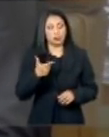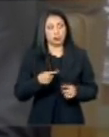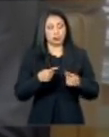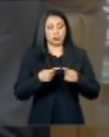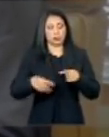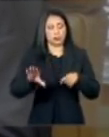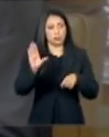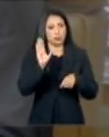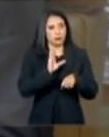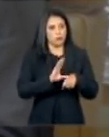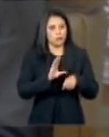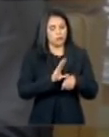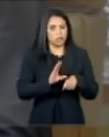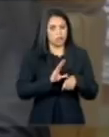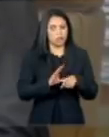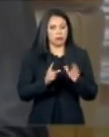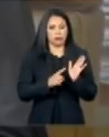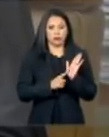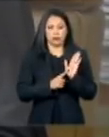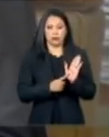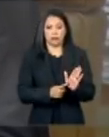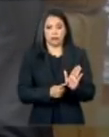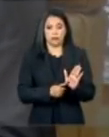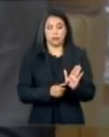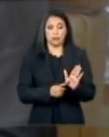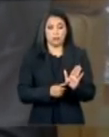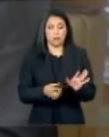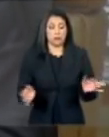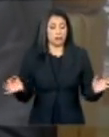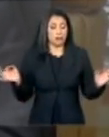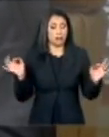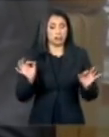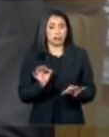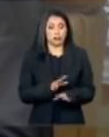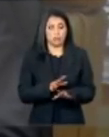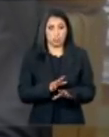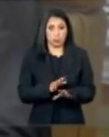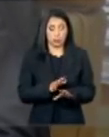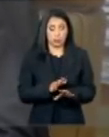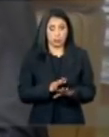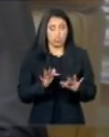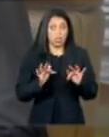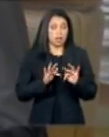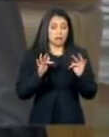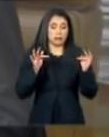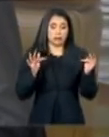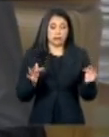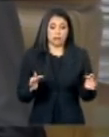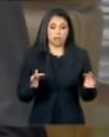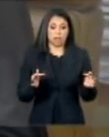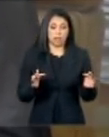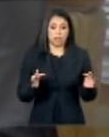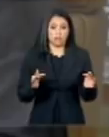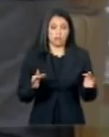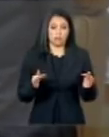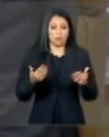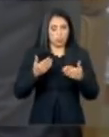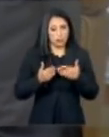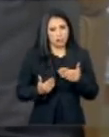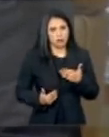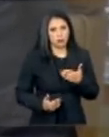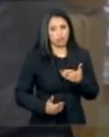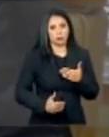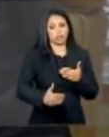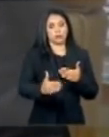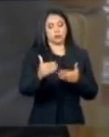não se mostram senna weiss não é simplesmente pelo mero decurso de um